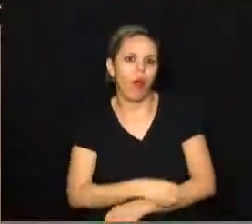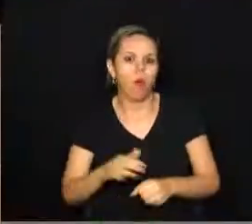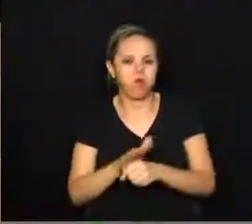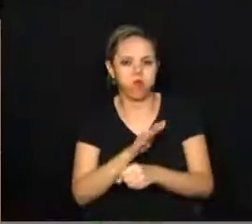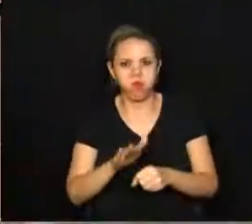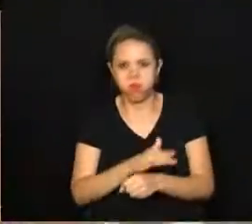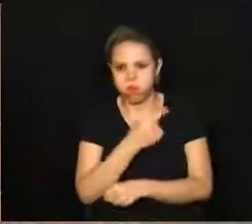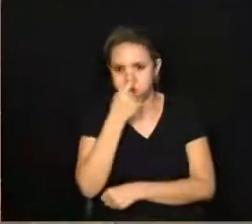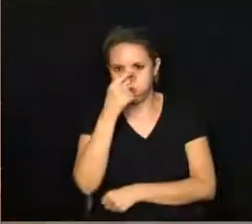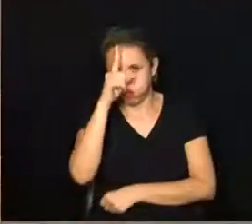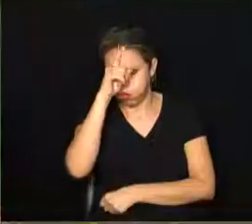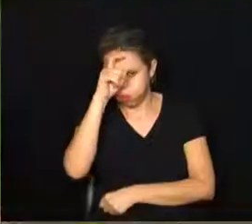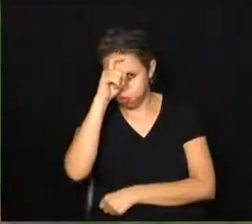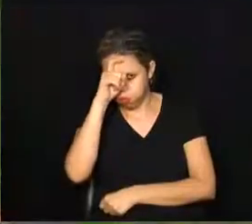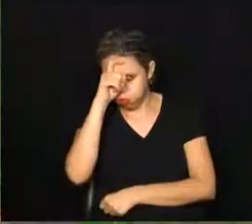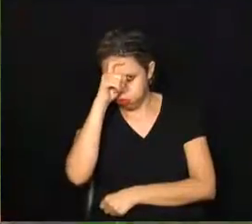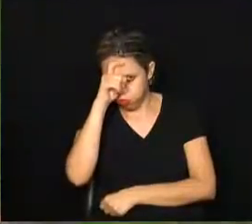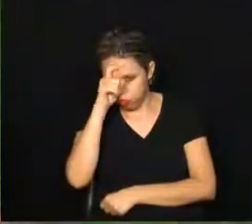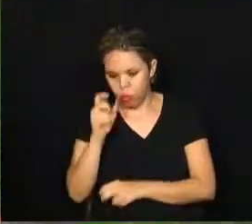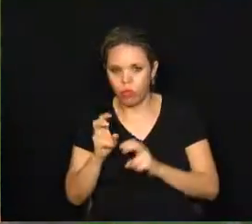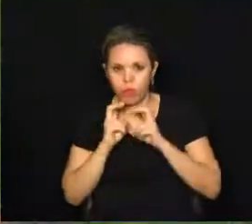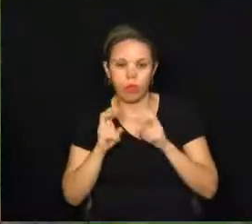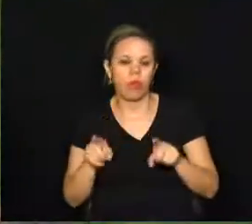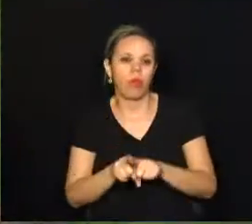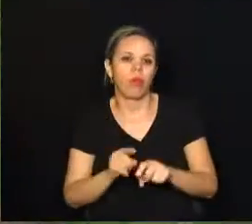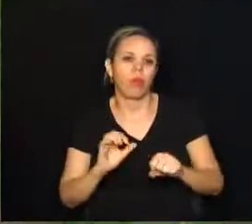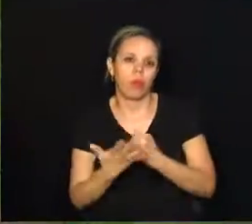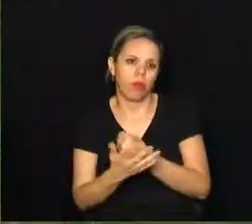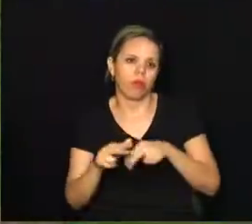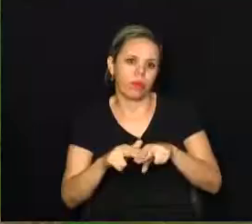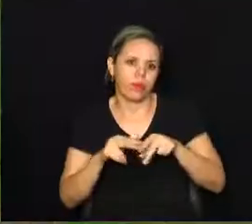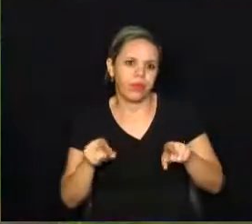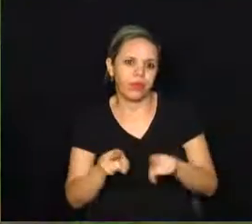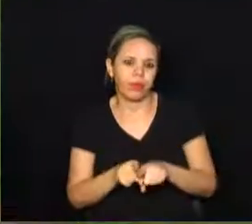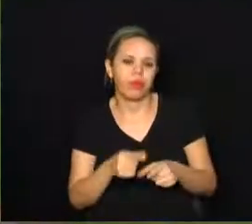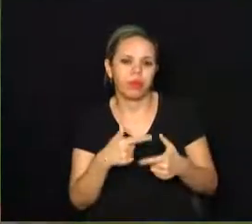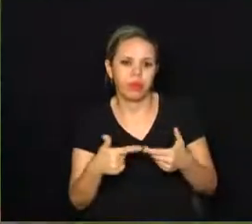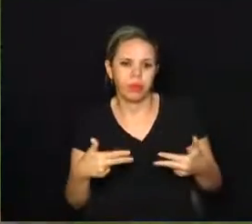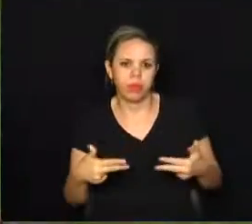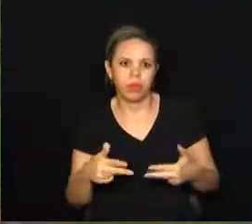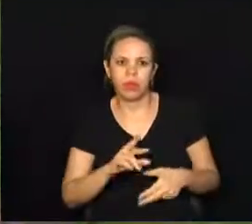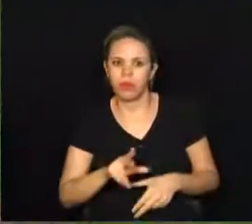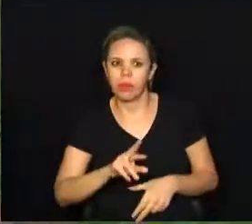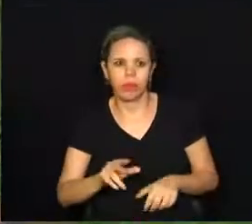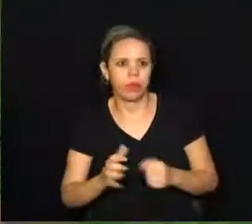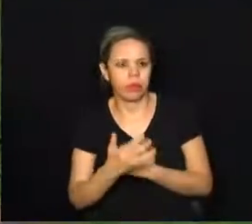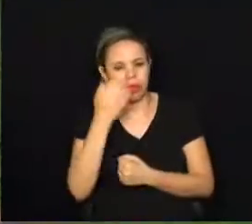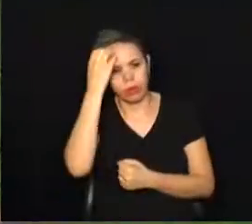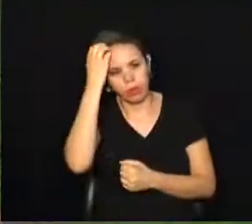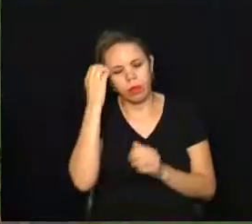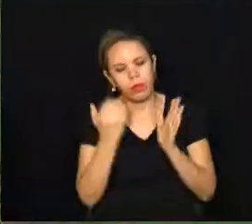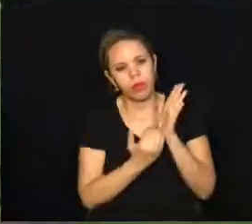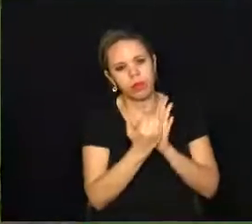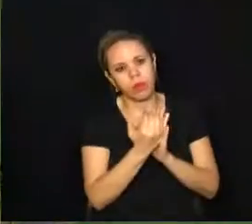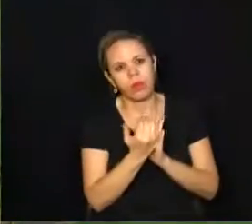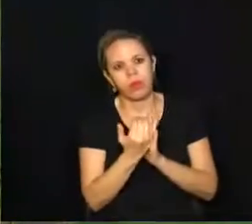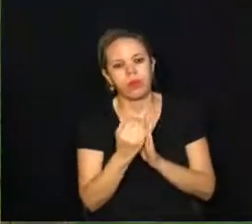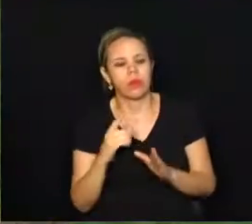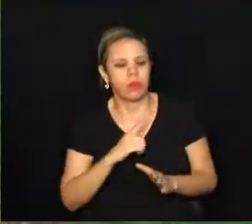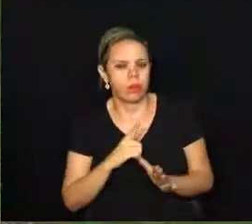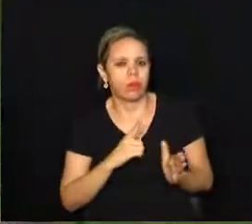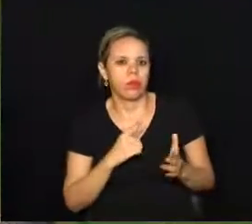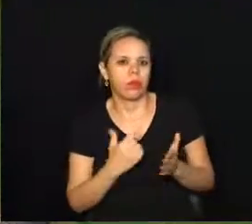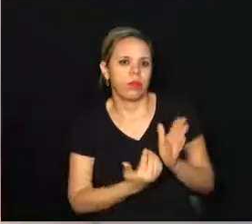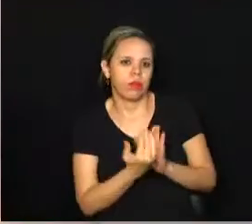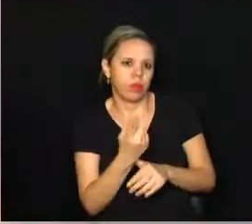superlotação do hospital por casos Covid e também por casos não Covid, que aumentaram, tiveram um aumento